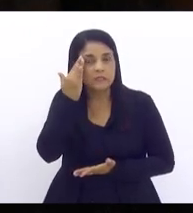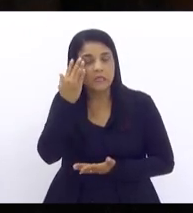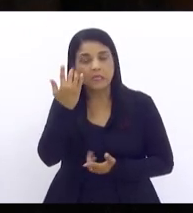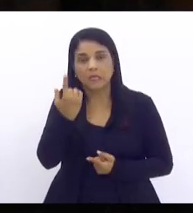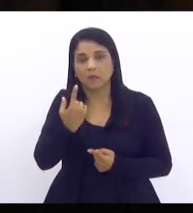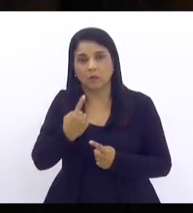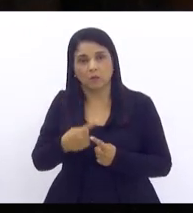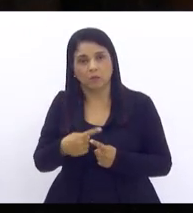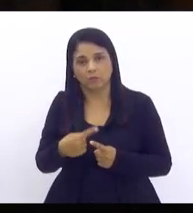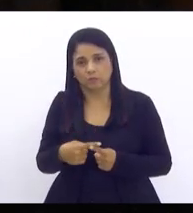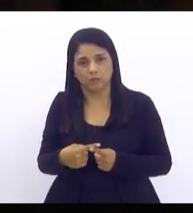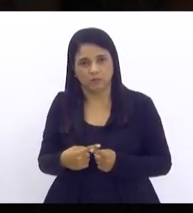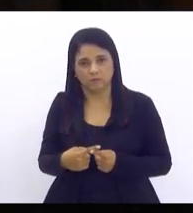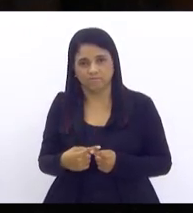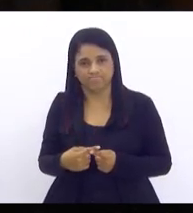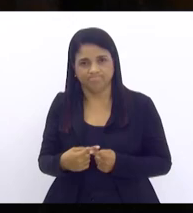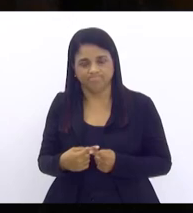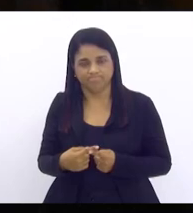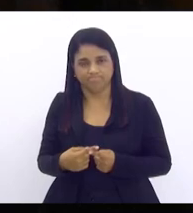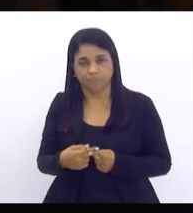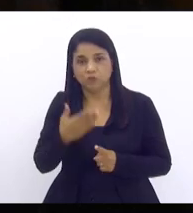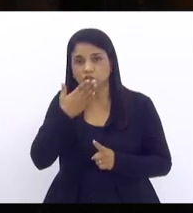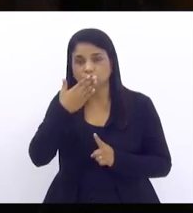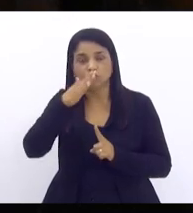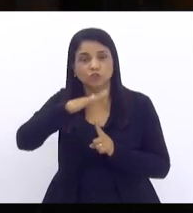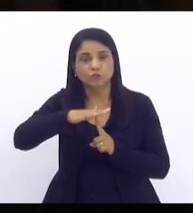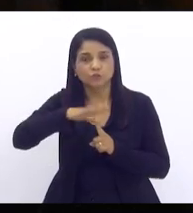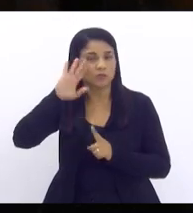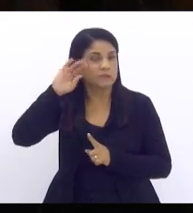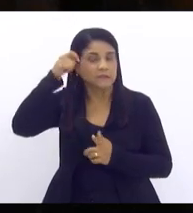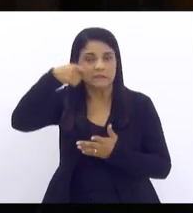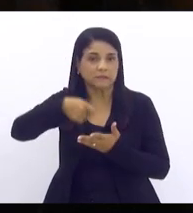porquê desse tipo de decisão.